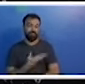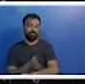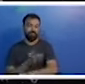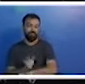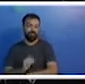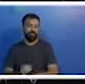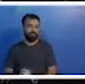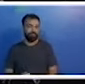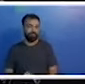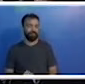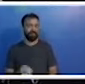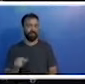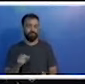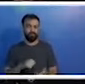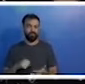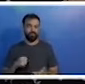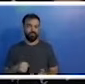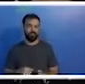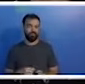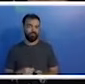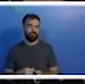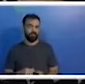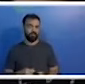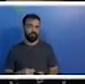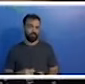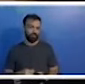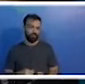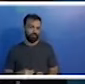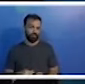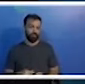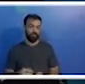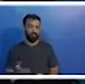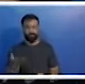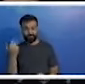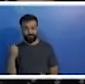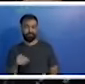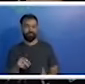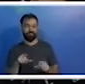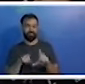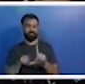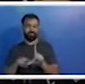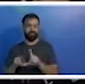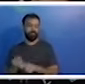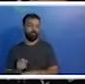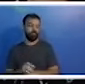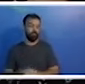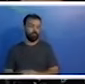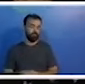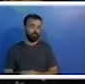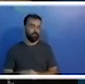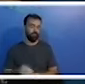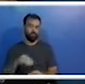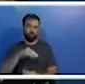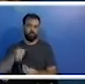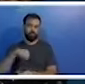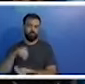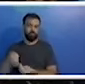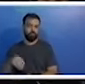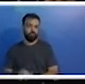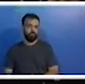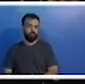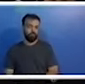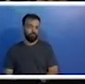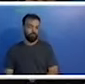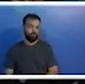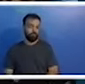escrever agora esta palavra amor então vamos chamar as nossas letrinhas e letrinhas Olha só nós temos várias letrinhas soltas como que